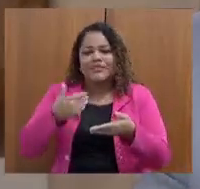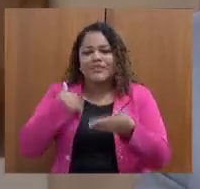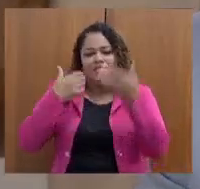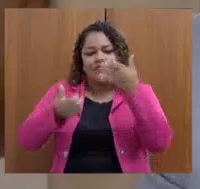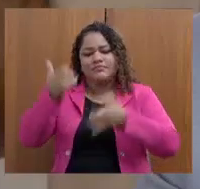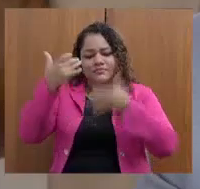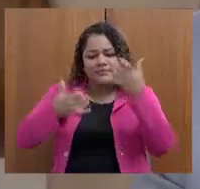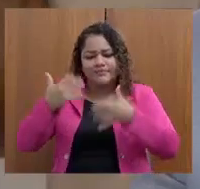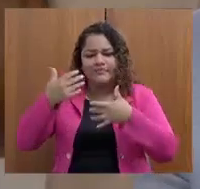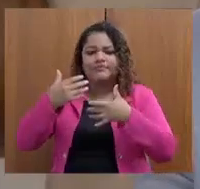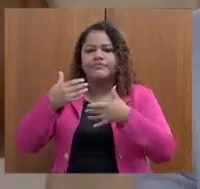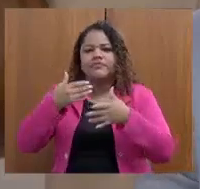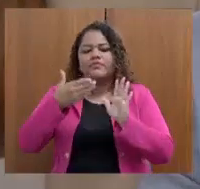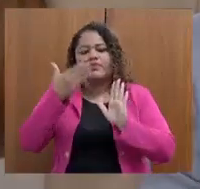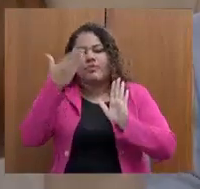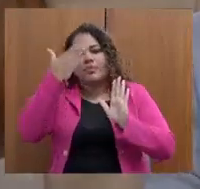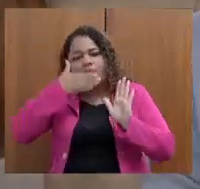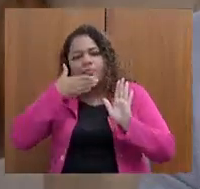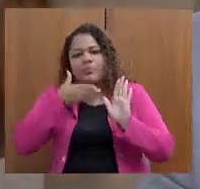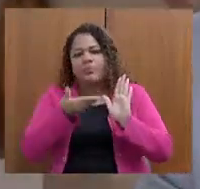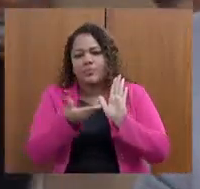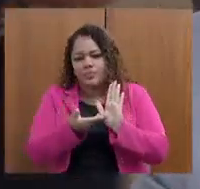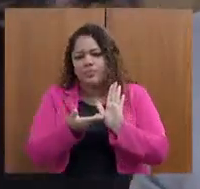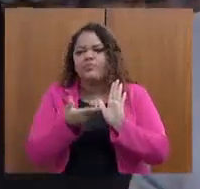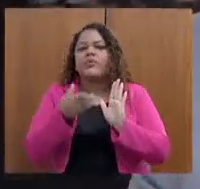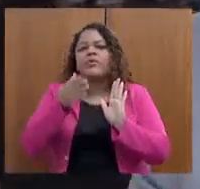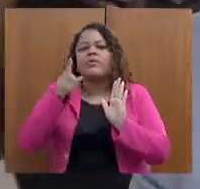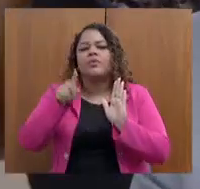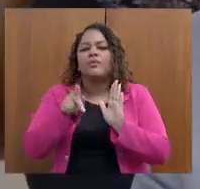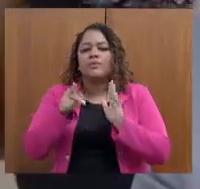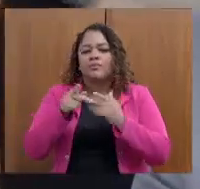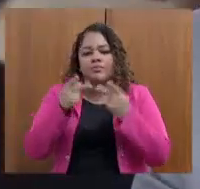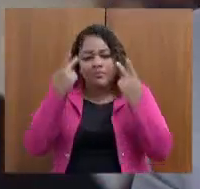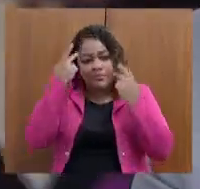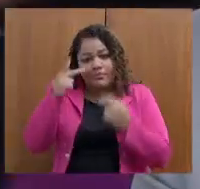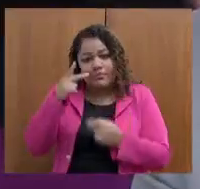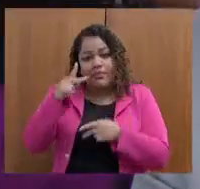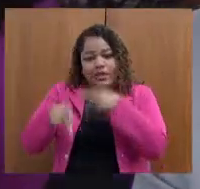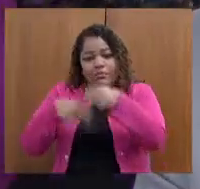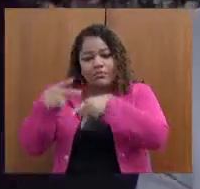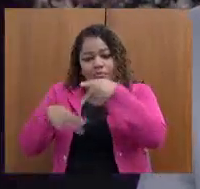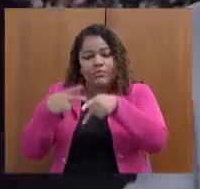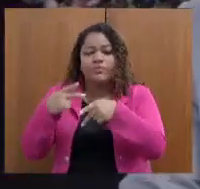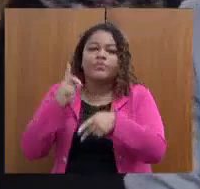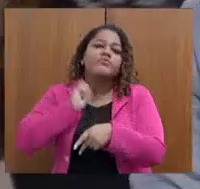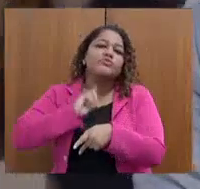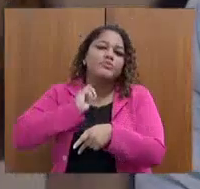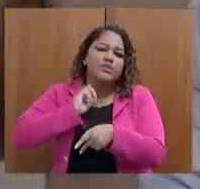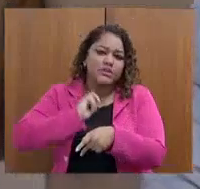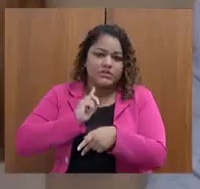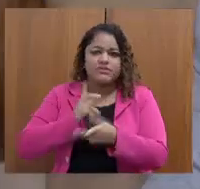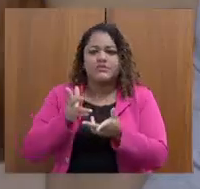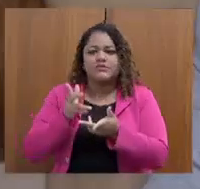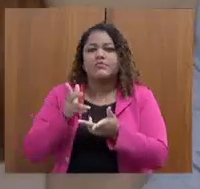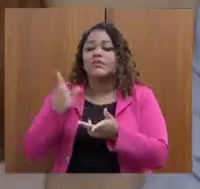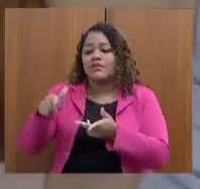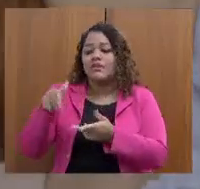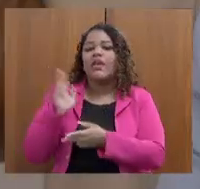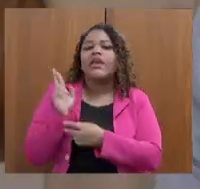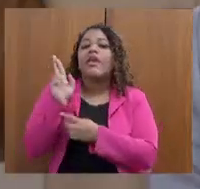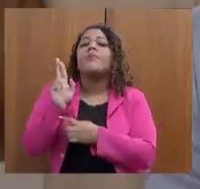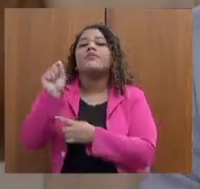contas ao povo Mineiro por meio de seus representantes e aqueles que nos assistem